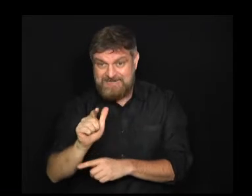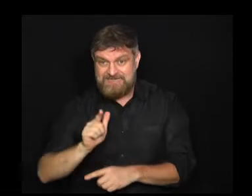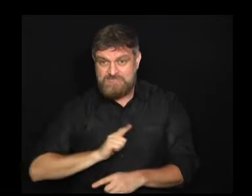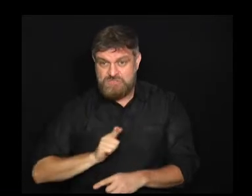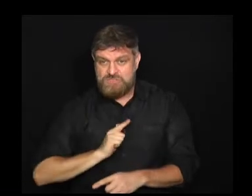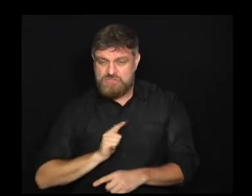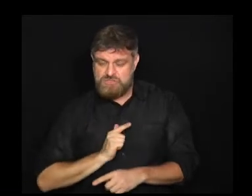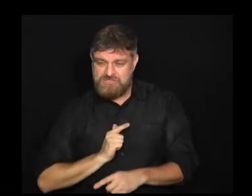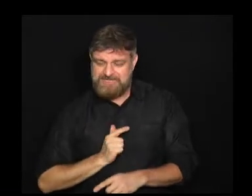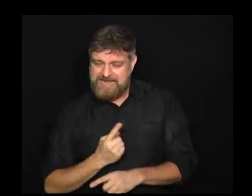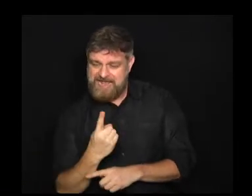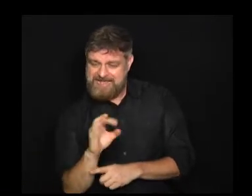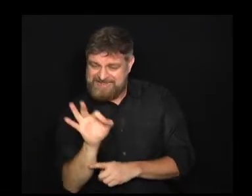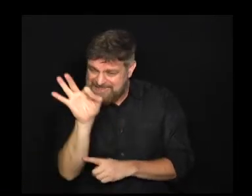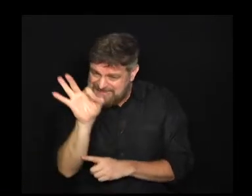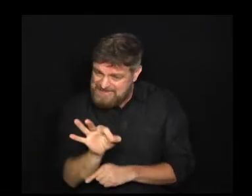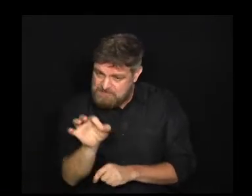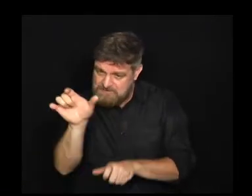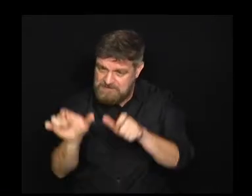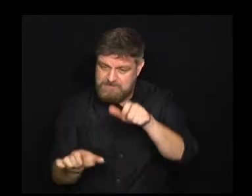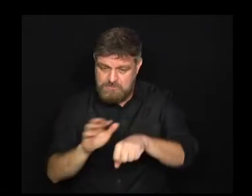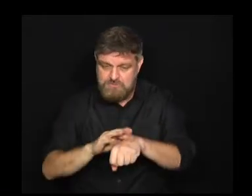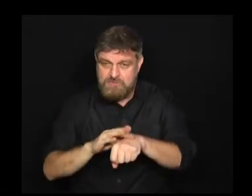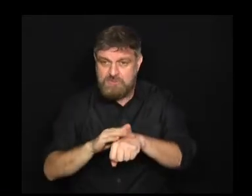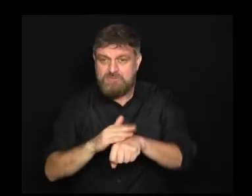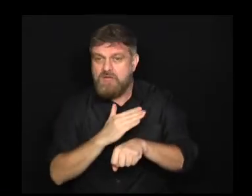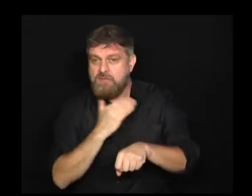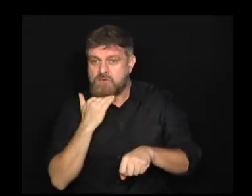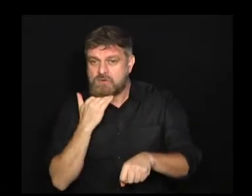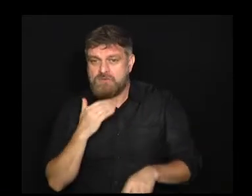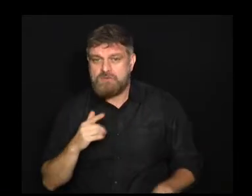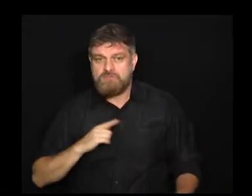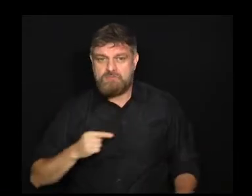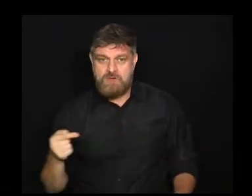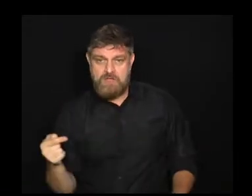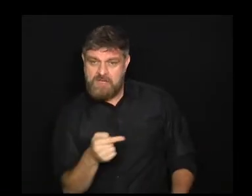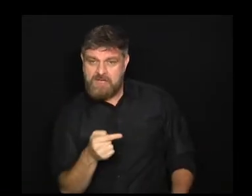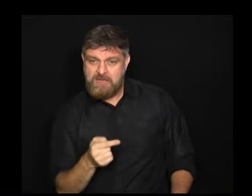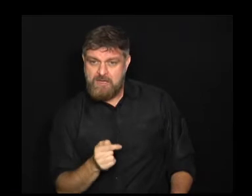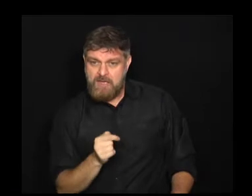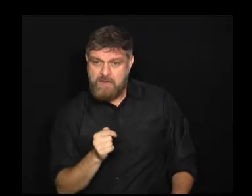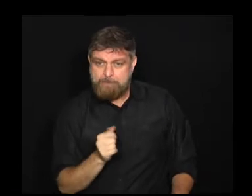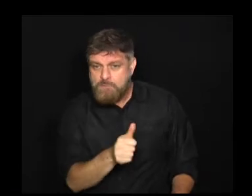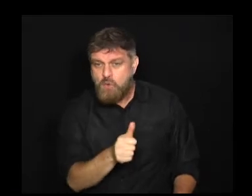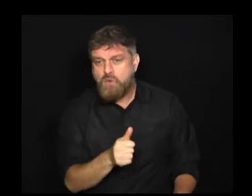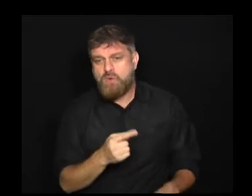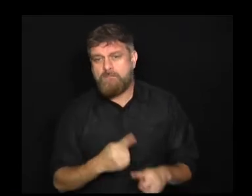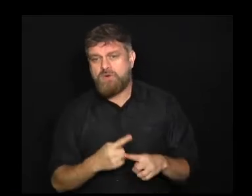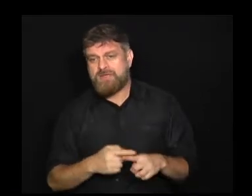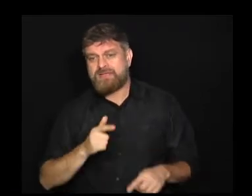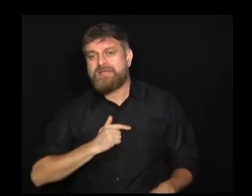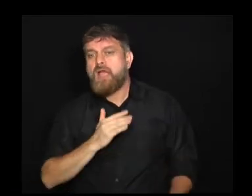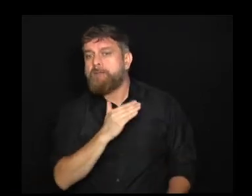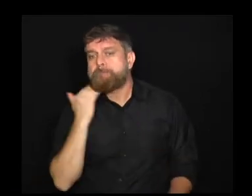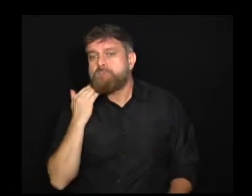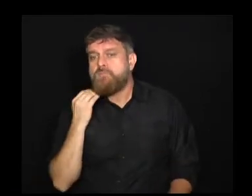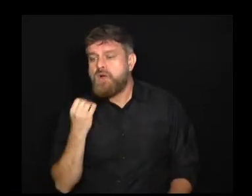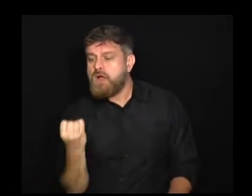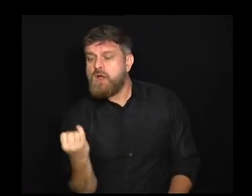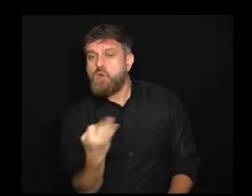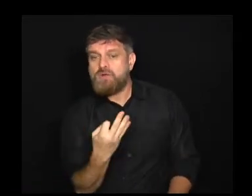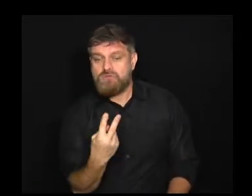ficou no final como 10%, o MERS-CoV pode ser considerado pouco patogênico, porque ele tem uma letalidade aí